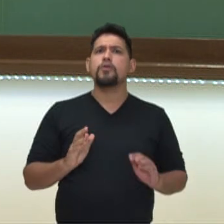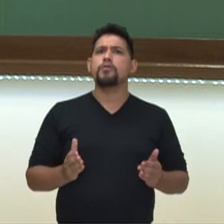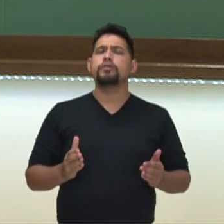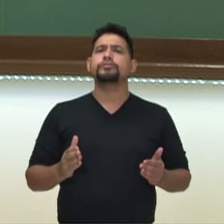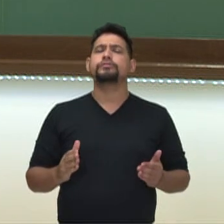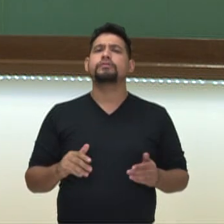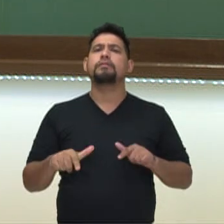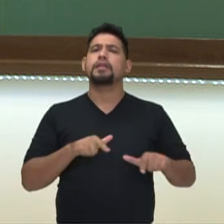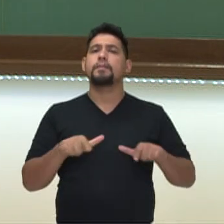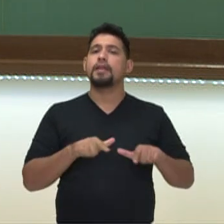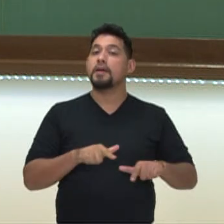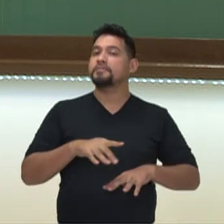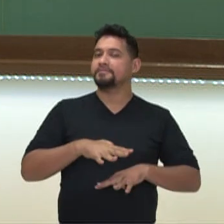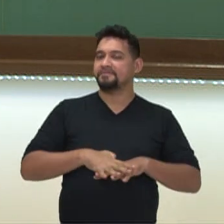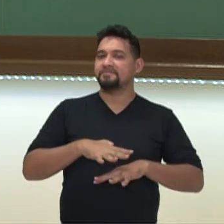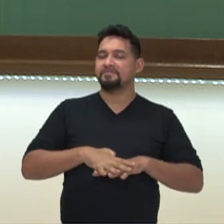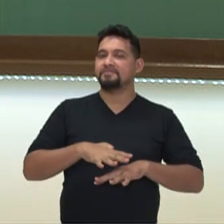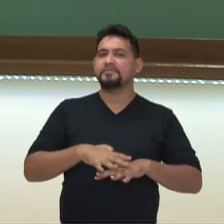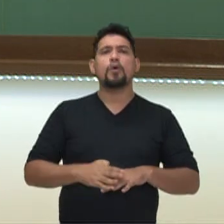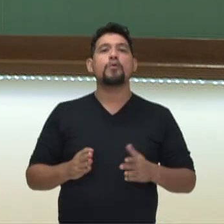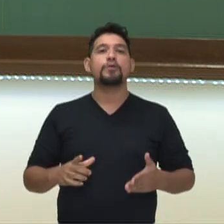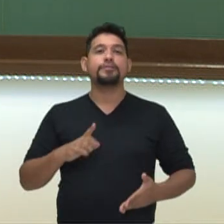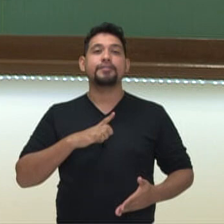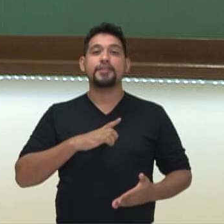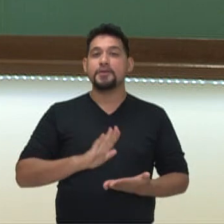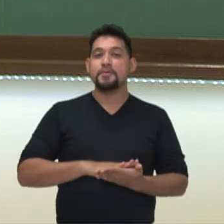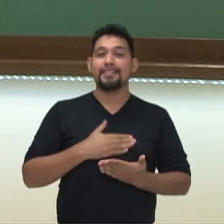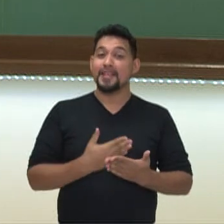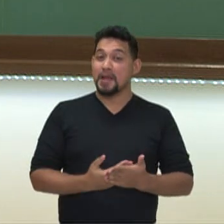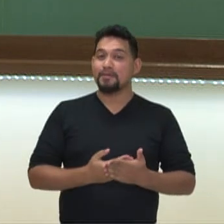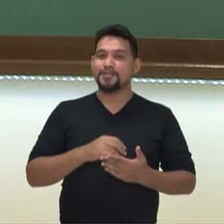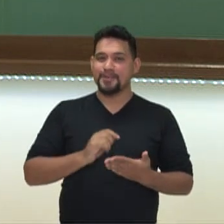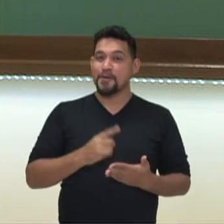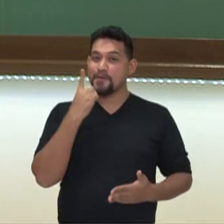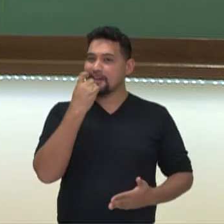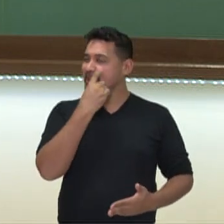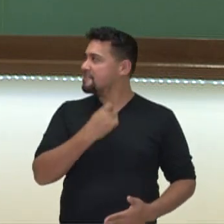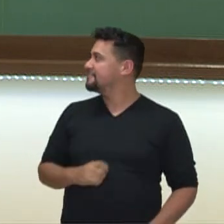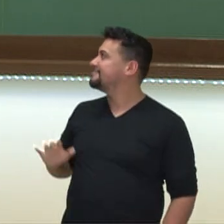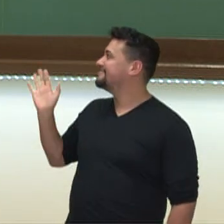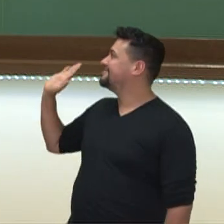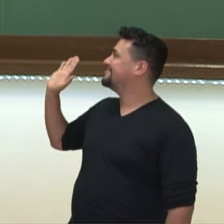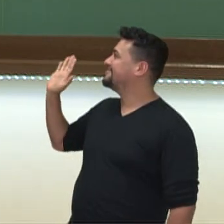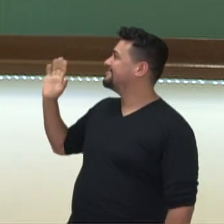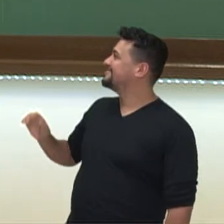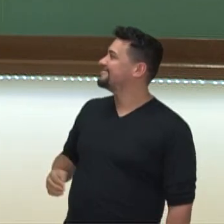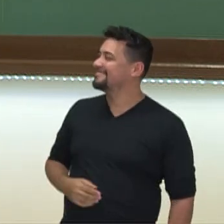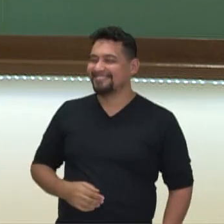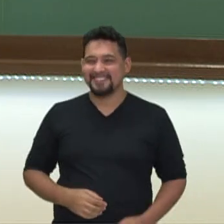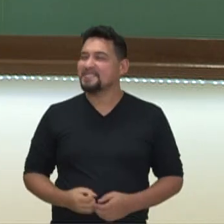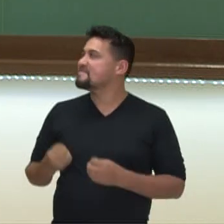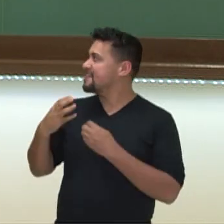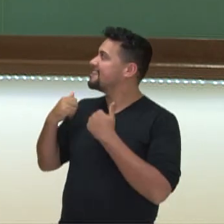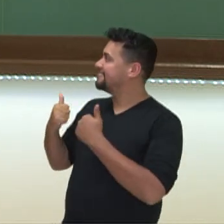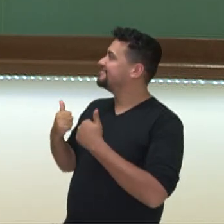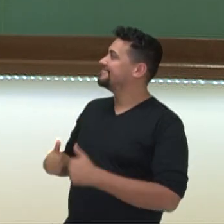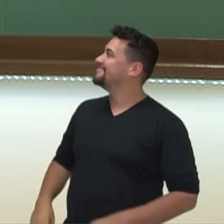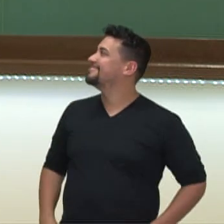trabalhar matemática. E hoje nós temos aqui o nosso intérprete, o Kelvin. Tudo bem,